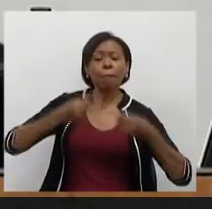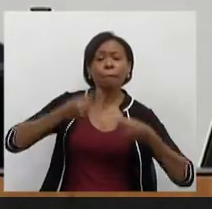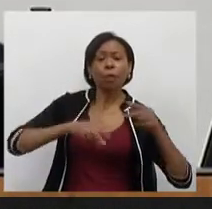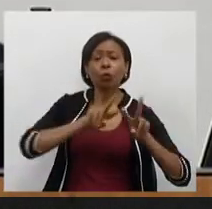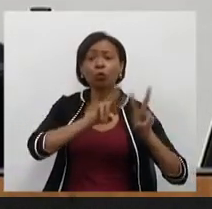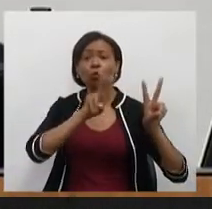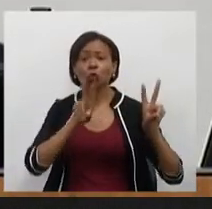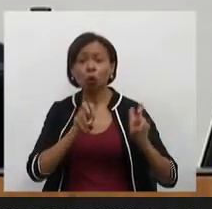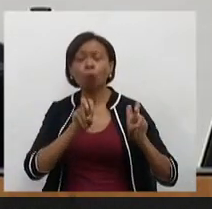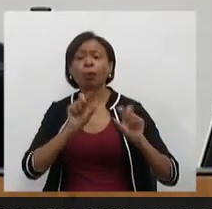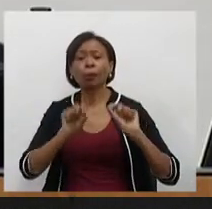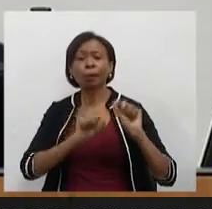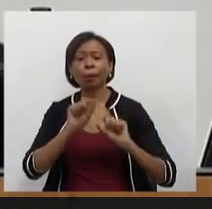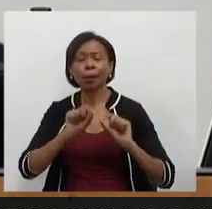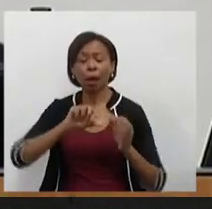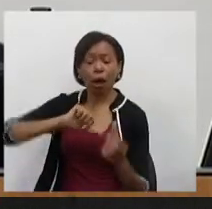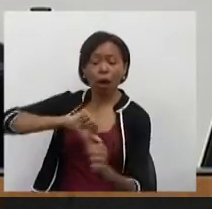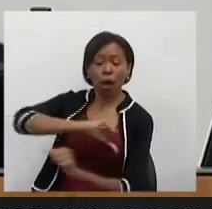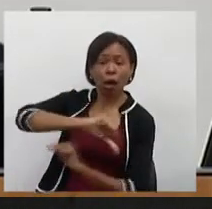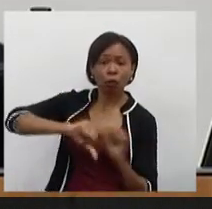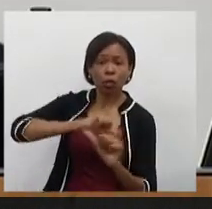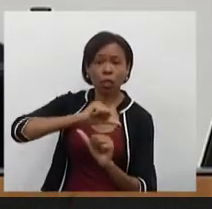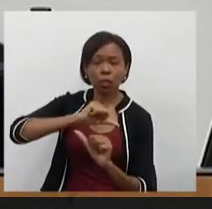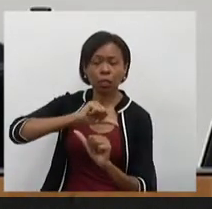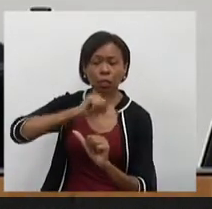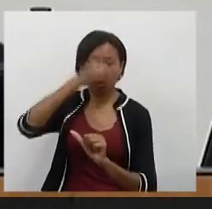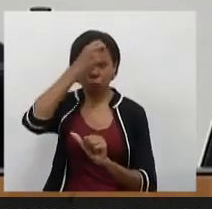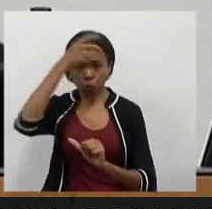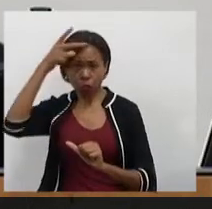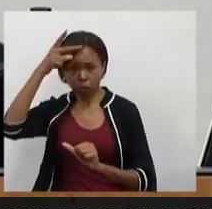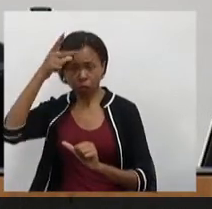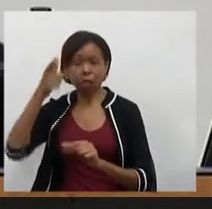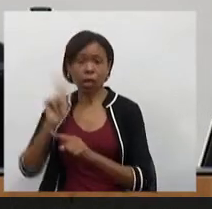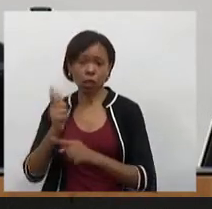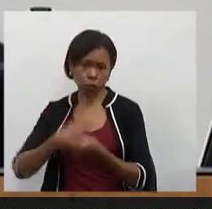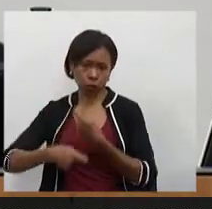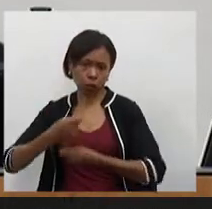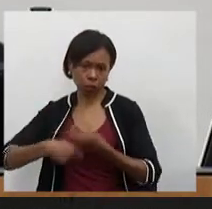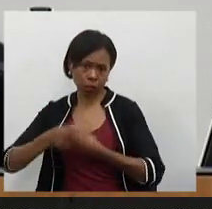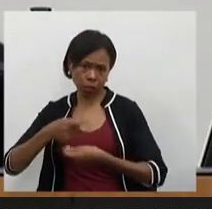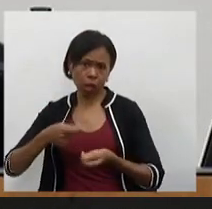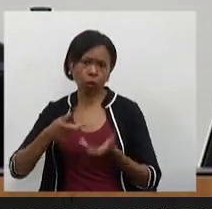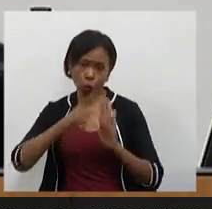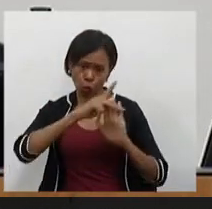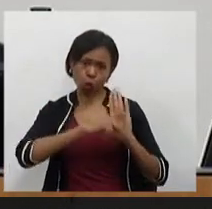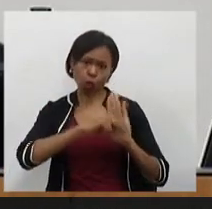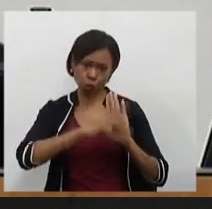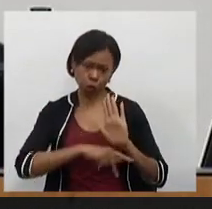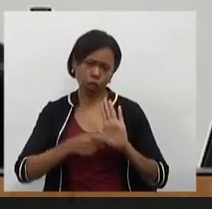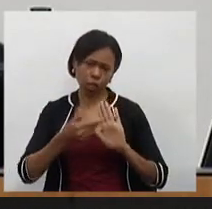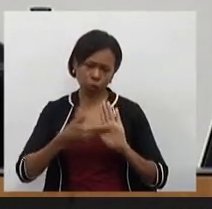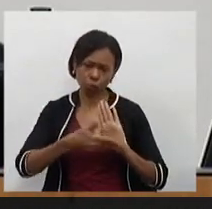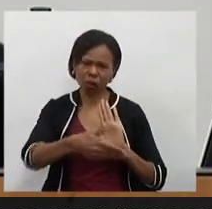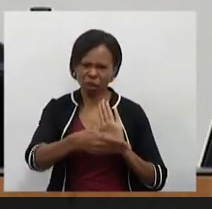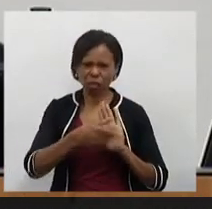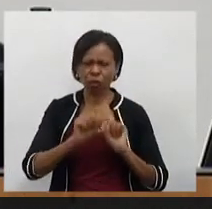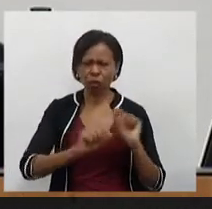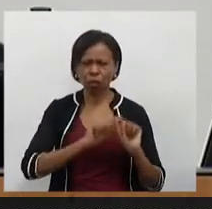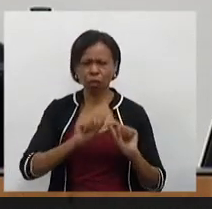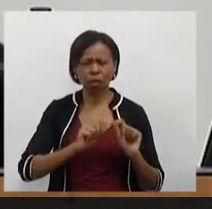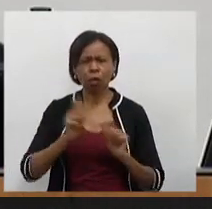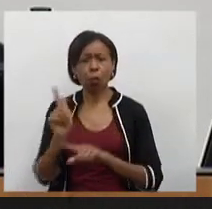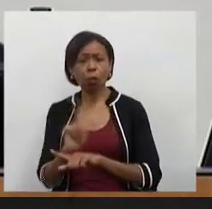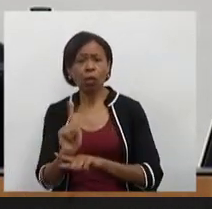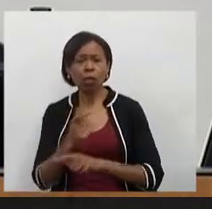e da gestão, né, que será entregue aí no projeto piloto a uma organização não governamental, ou seja, uma